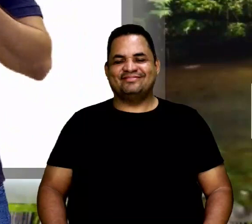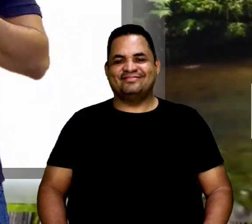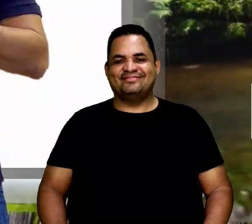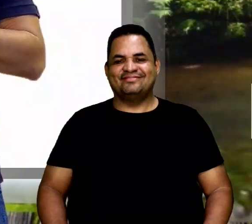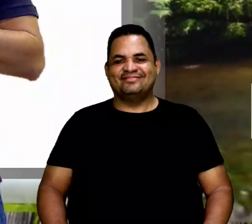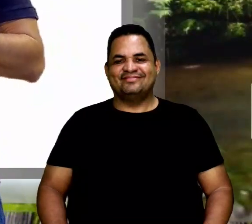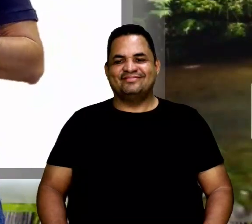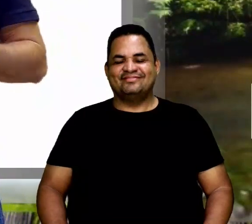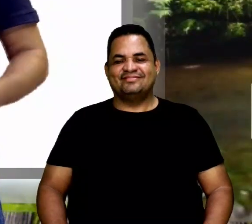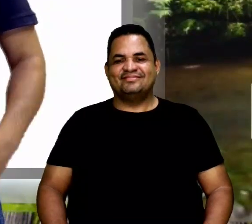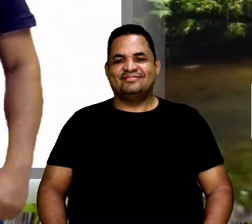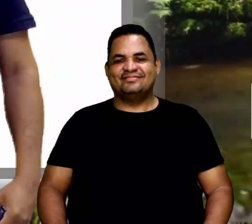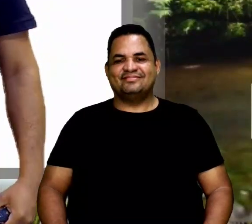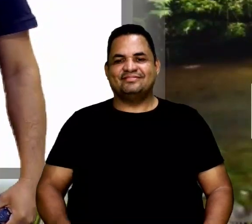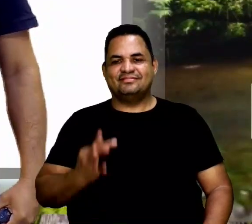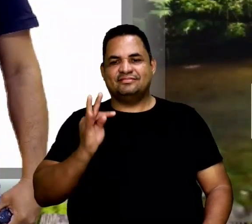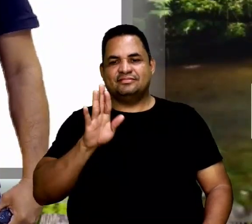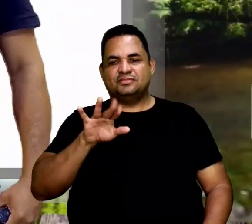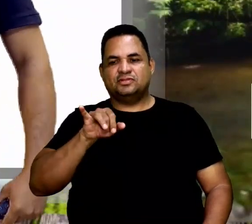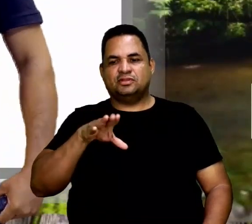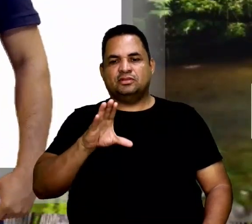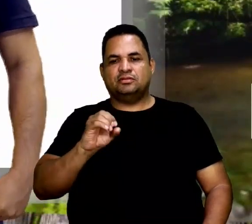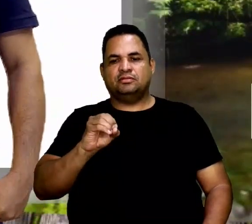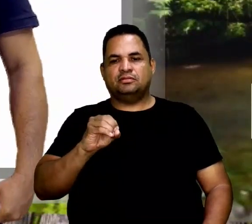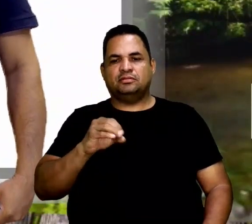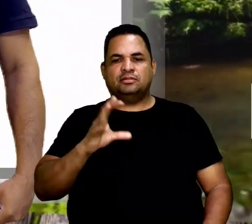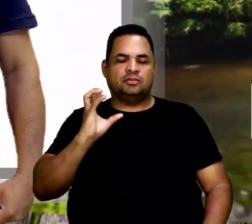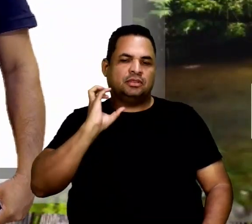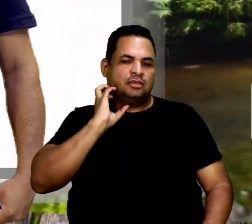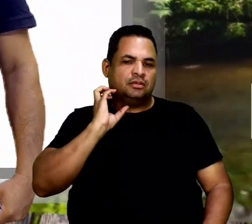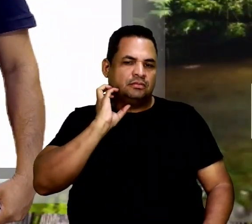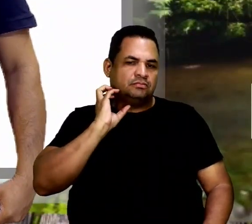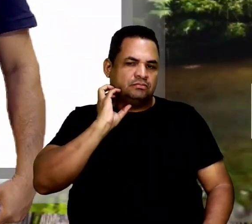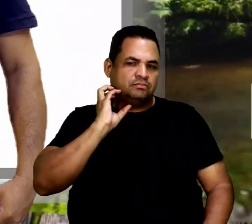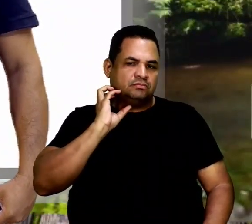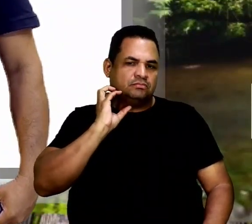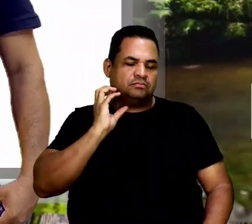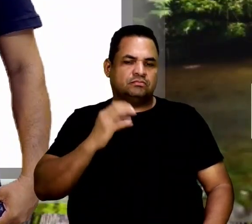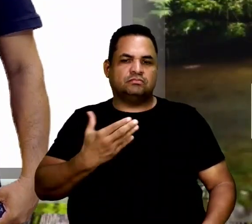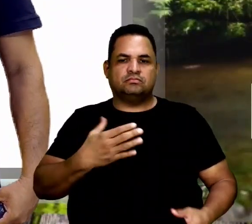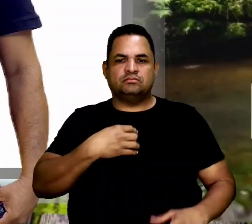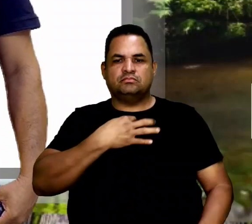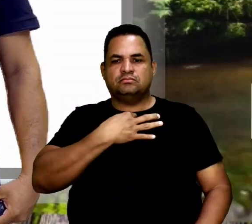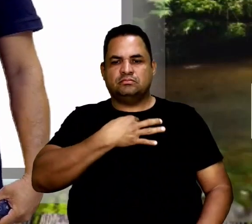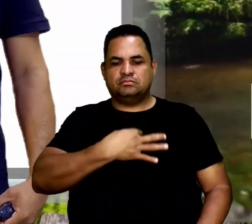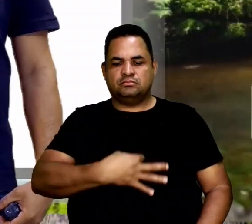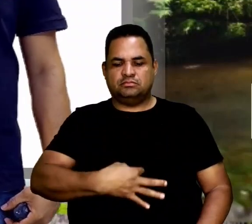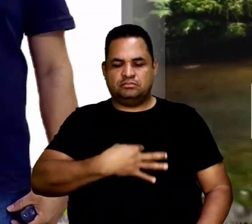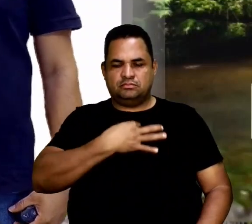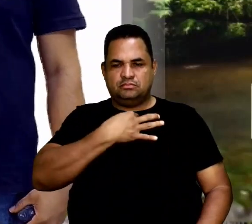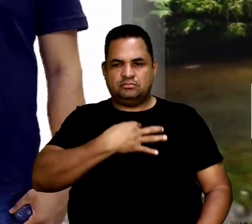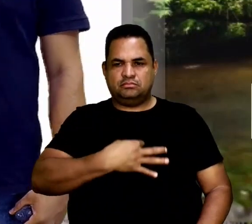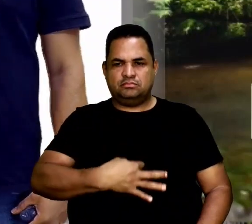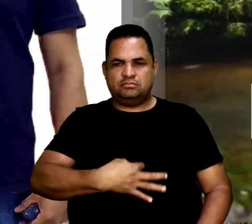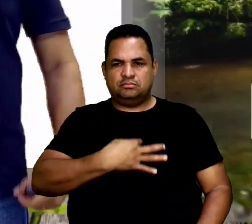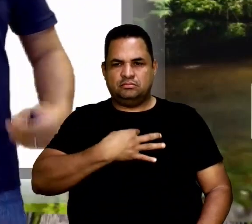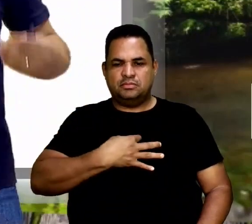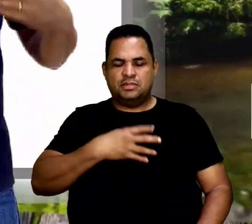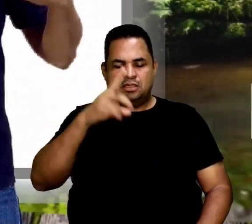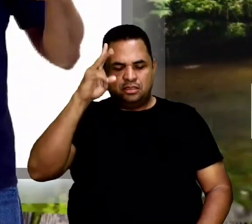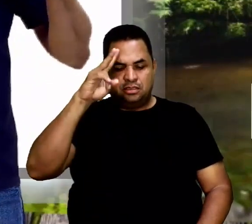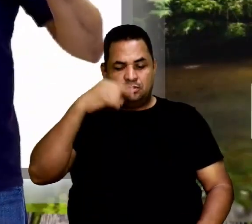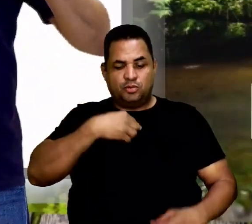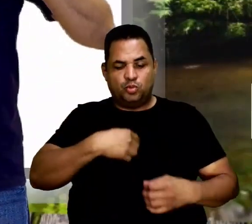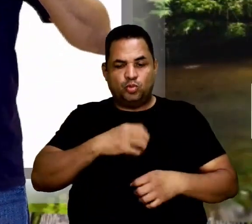Aqui, ó, o timo, pessoal, é uma glândula, né? É um órgão linfóide que fica aqui no meio do peito. Lembra do externo, que eu